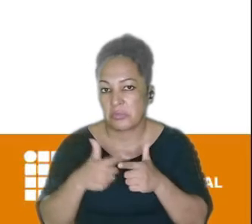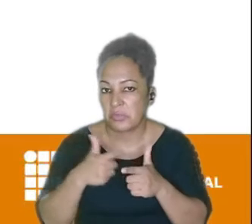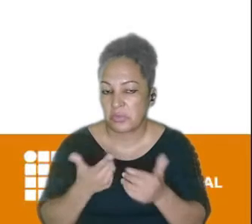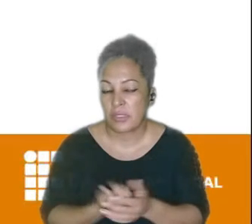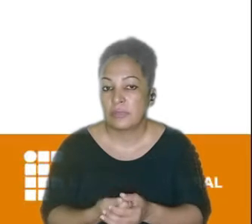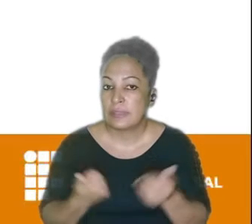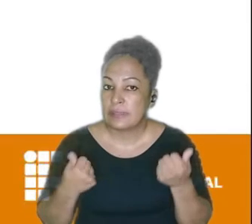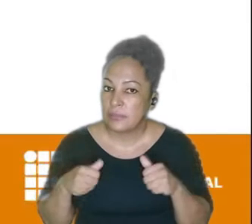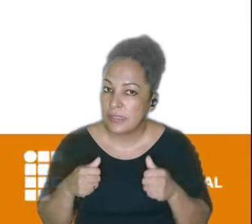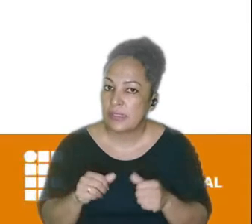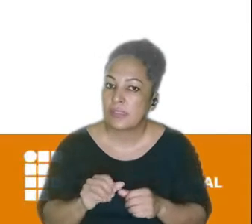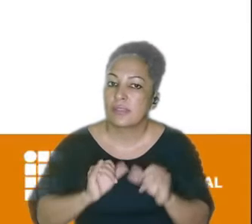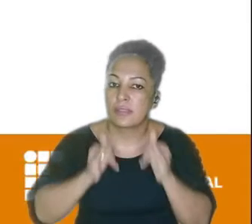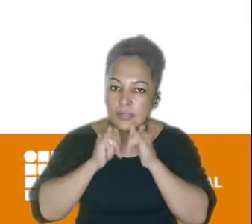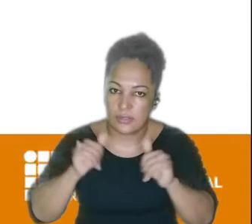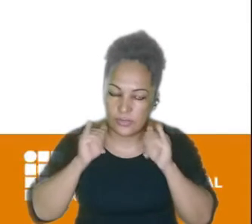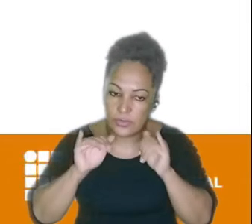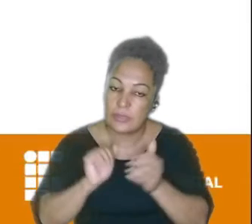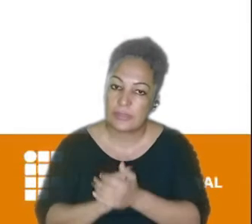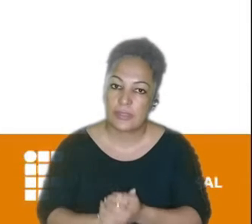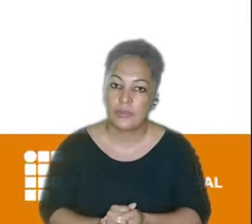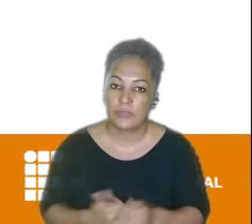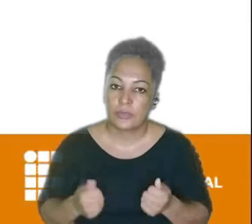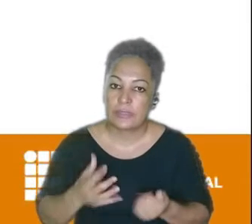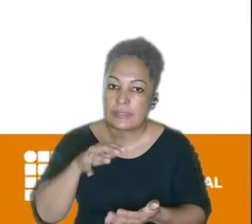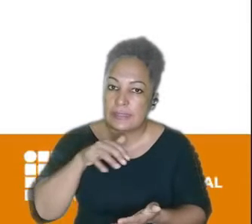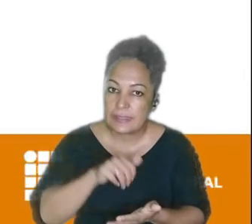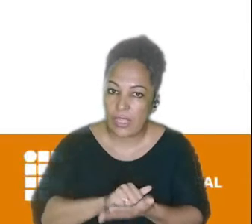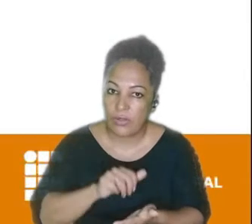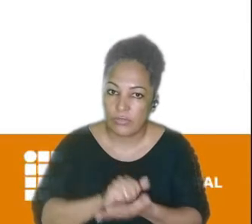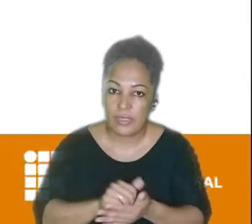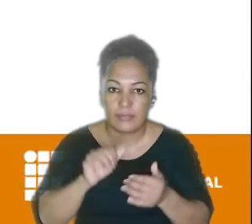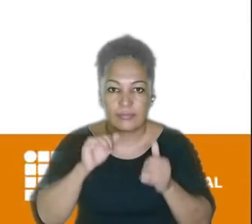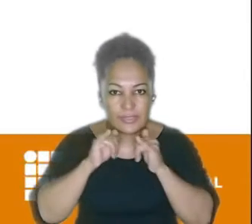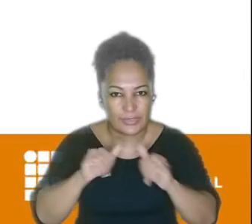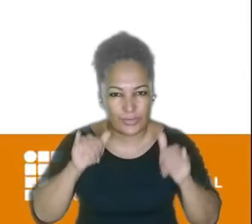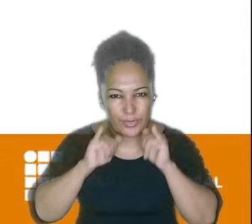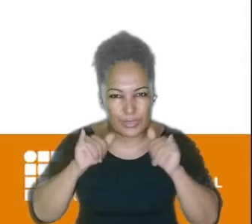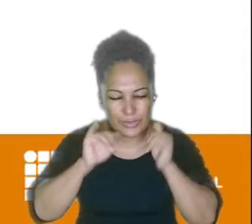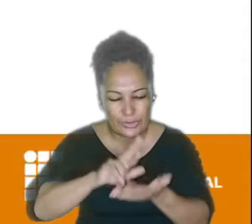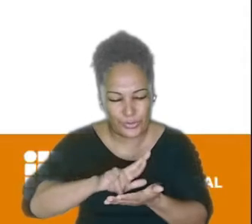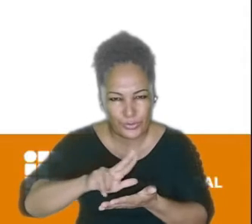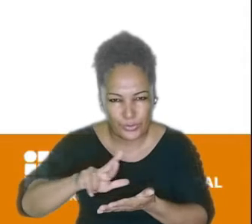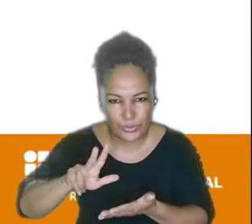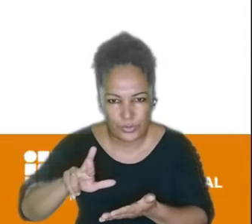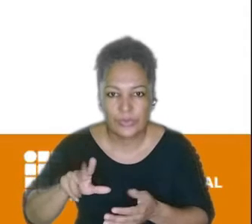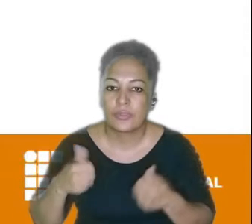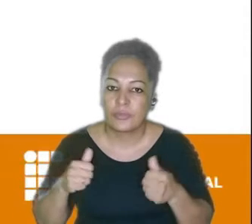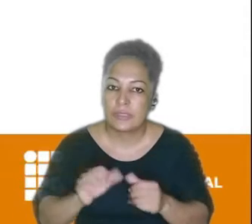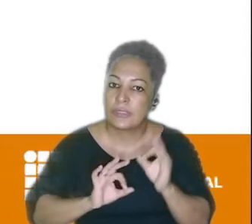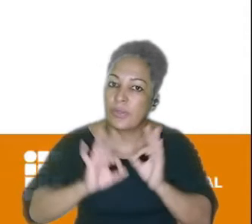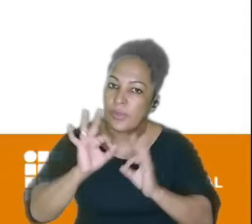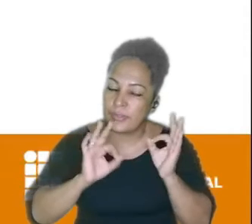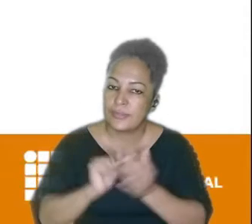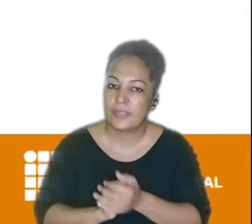Entenderam? Então, quando eu tenho algo que eu tenho que armazenar que tem muitas informações envolvidas, eu coloco isso em